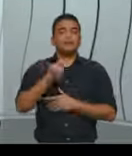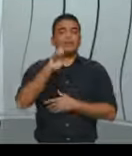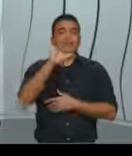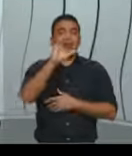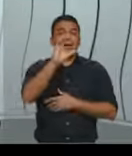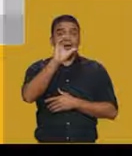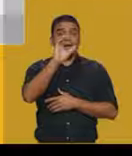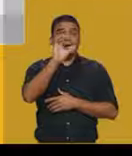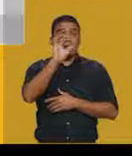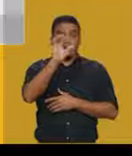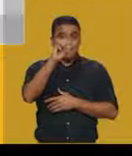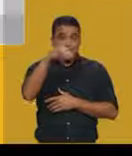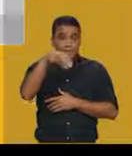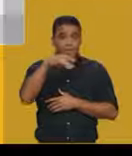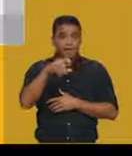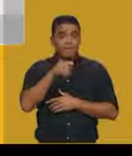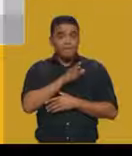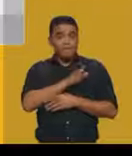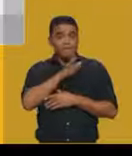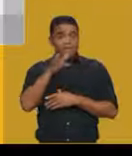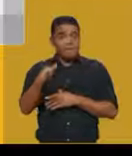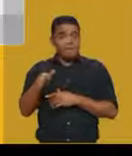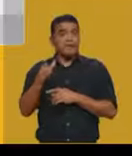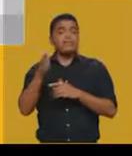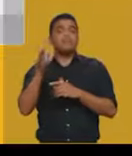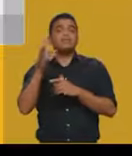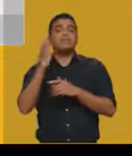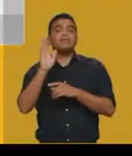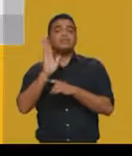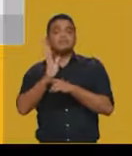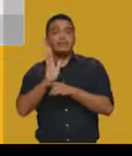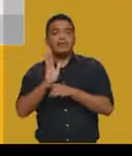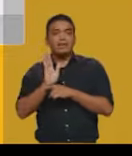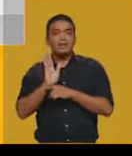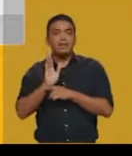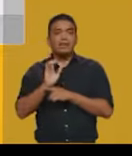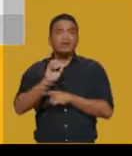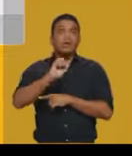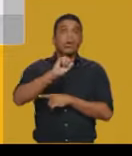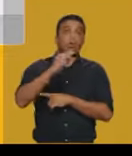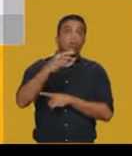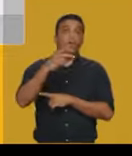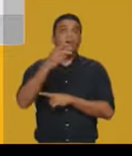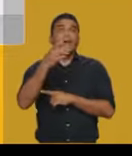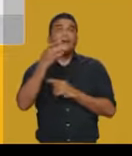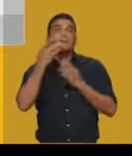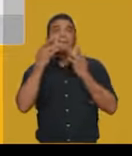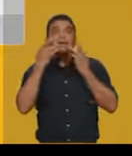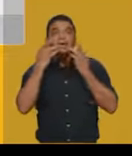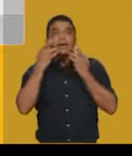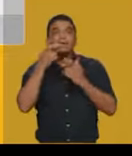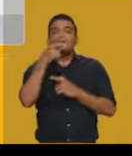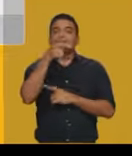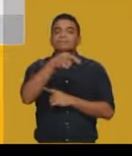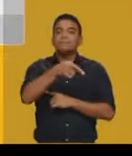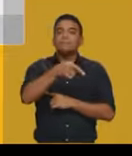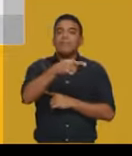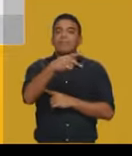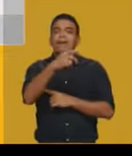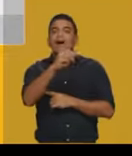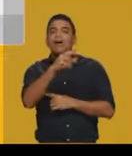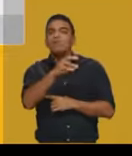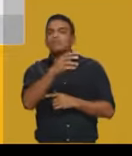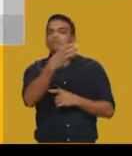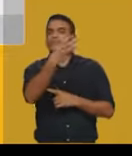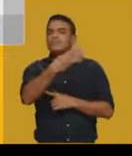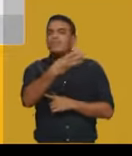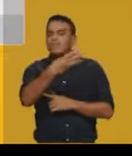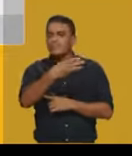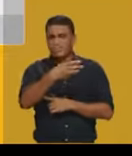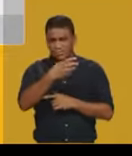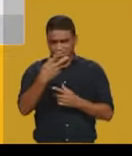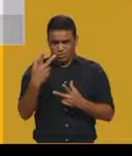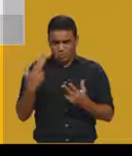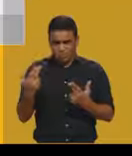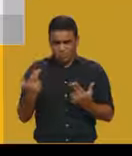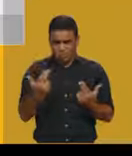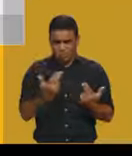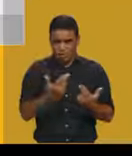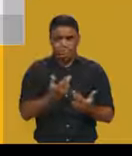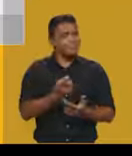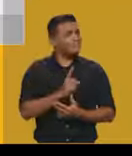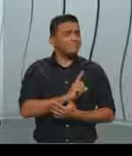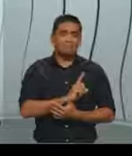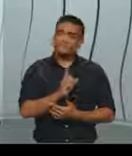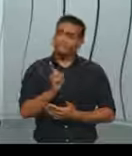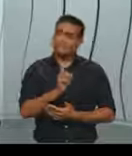cinema. Aí o Pedro vai ao teatro, ou a Vera vai ao teatro, ou o Paulo. É a mesma coisa? Não é a